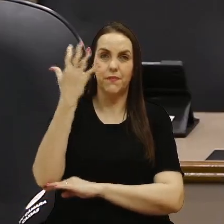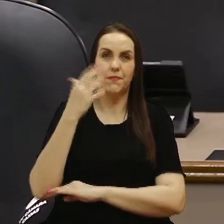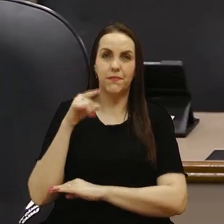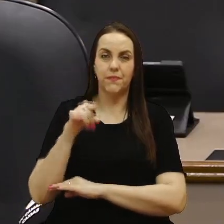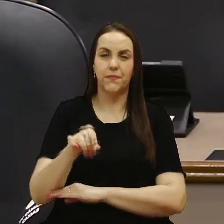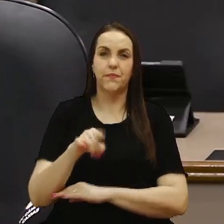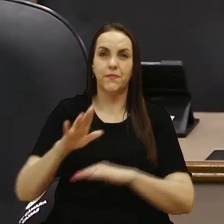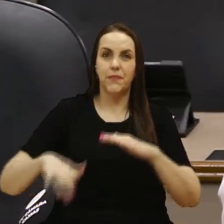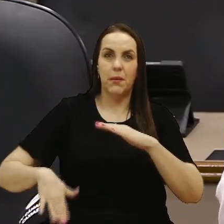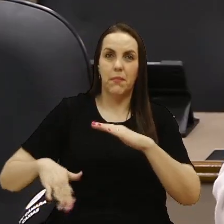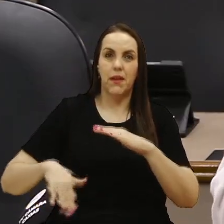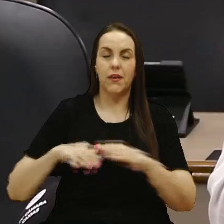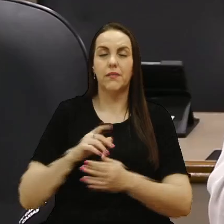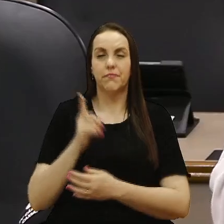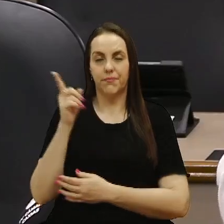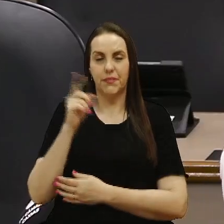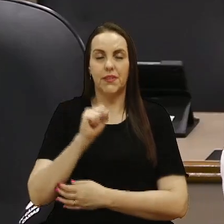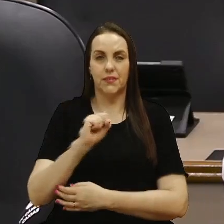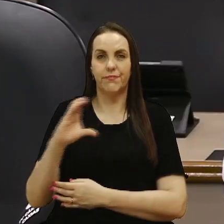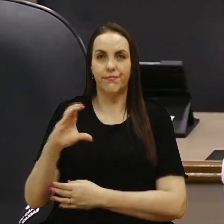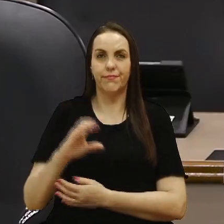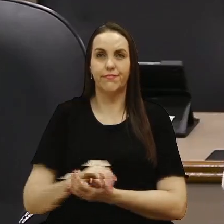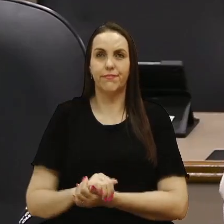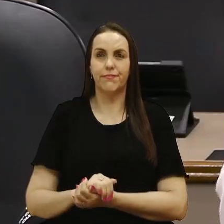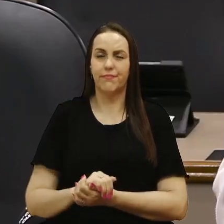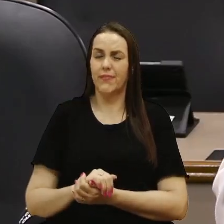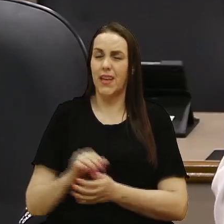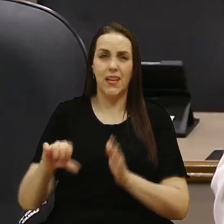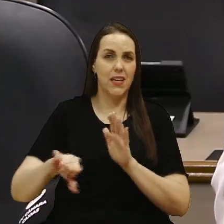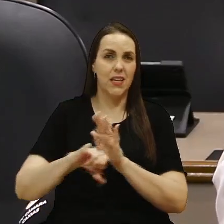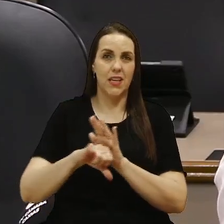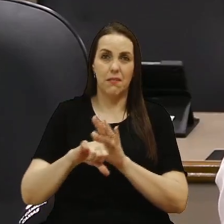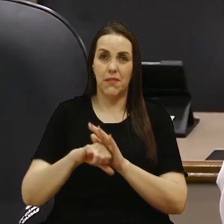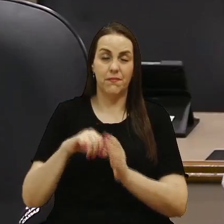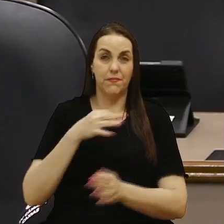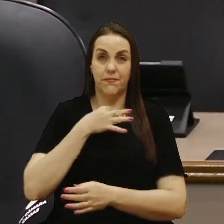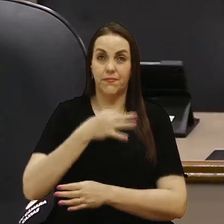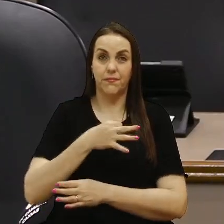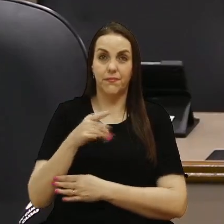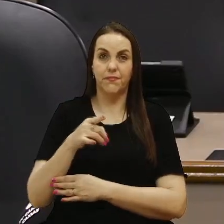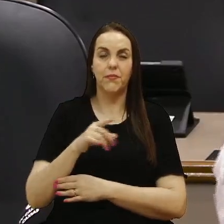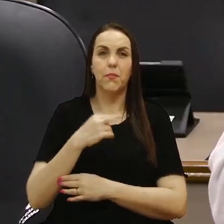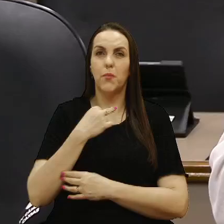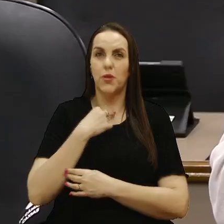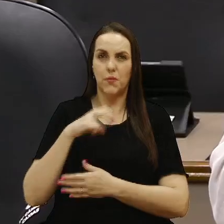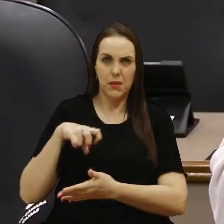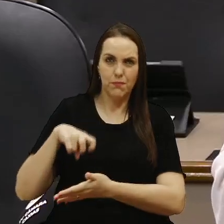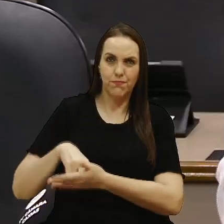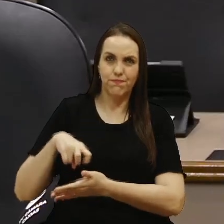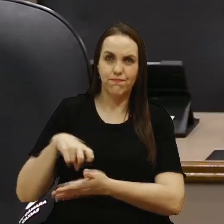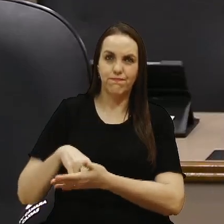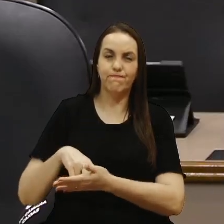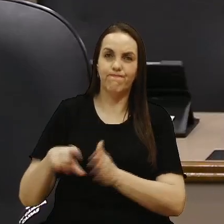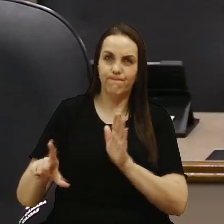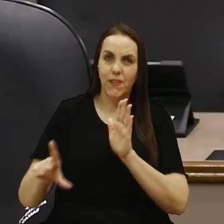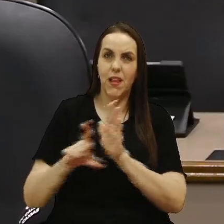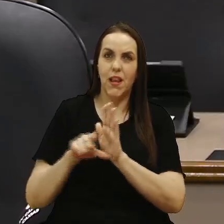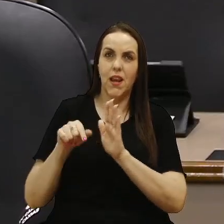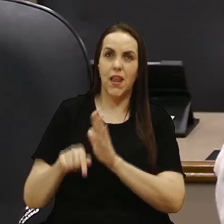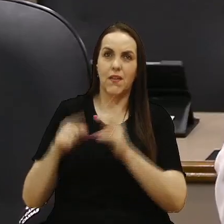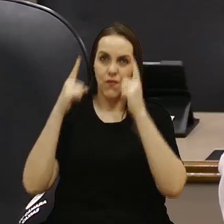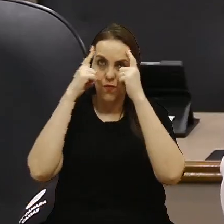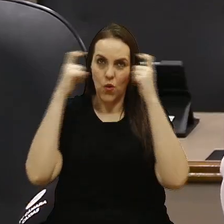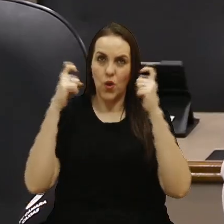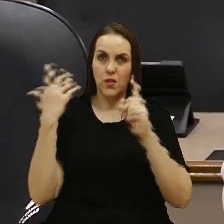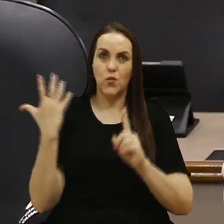E crime bárbaro como esse não pode passar impune. E que seja punido com toda a força da lei. Violência contra a mulher é